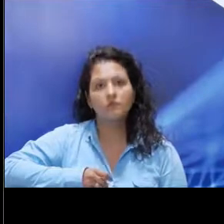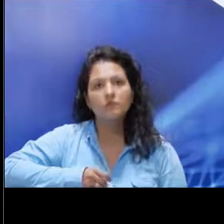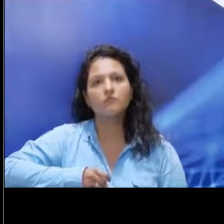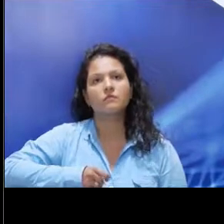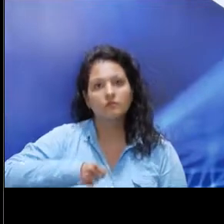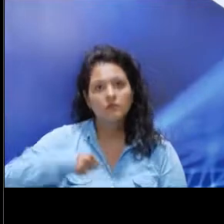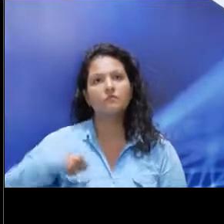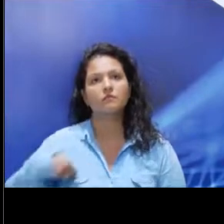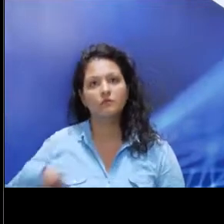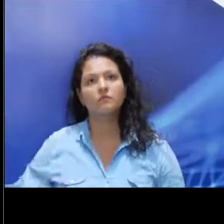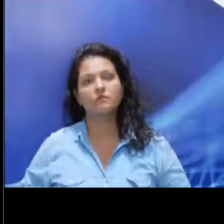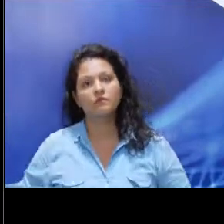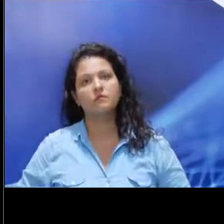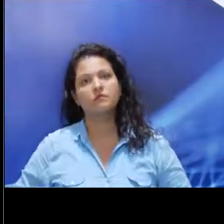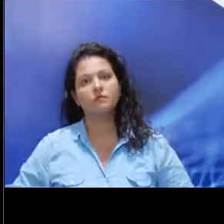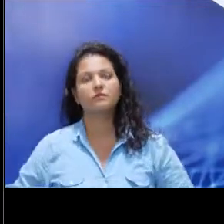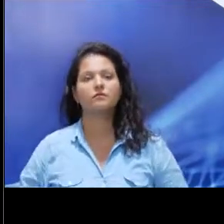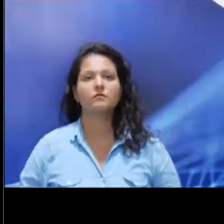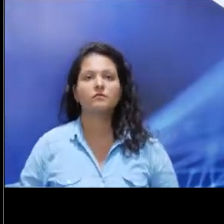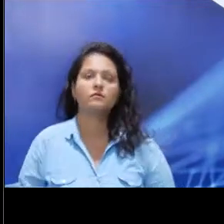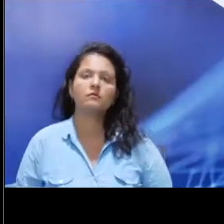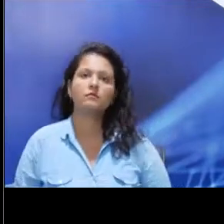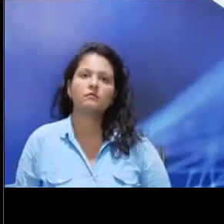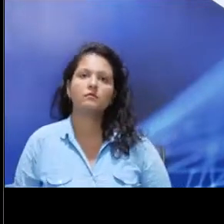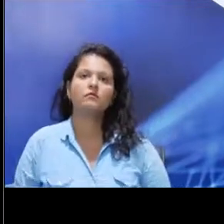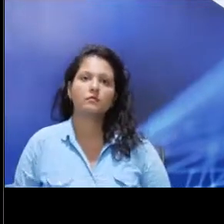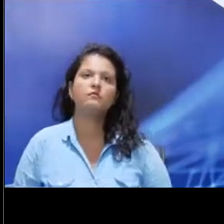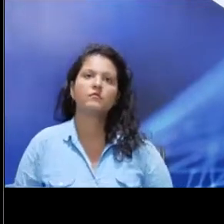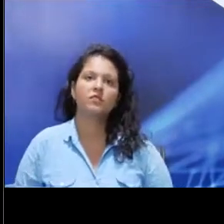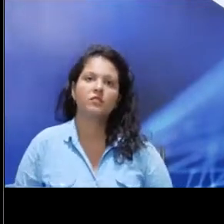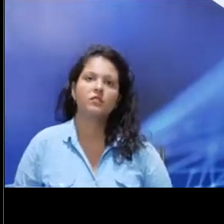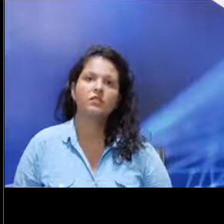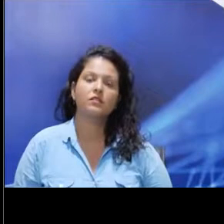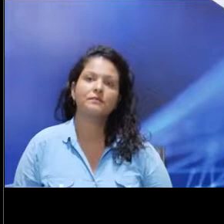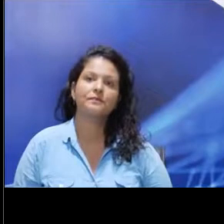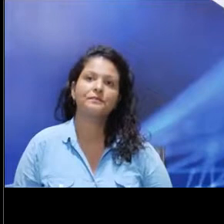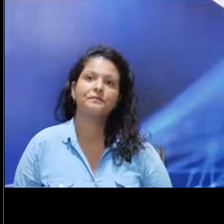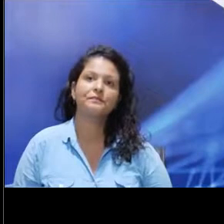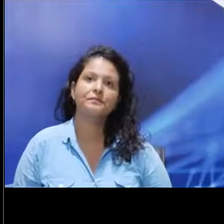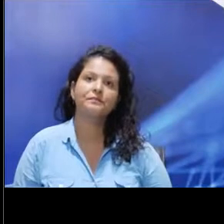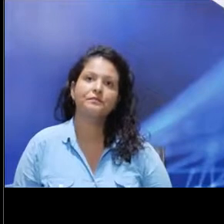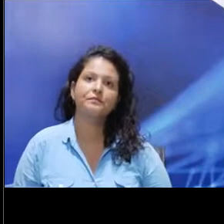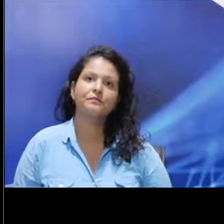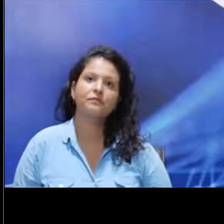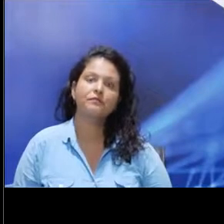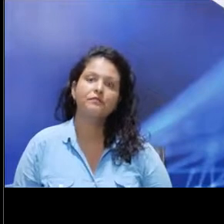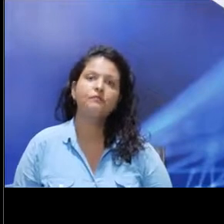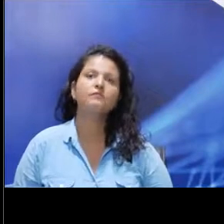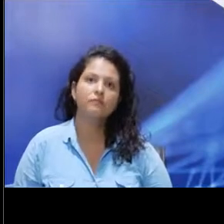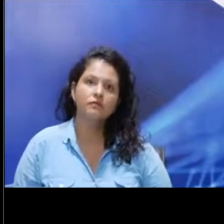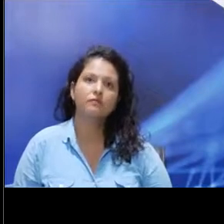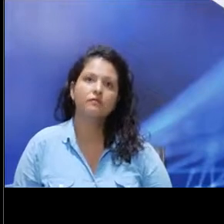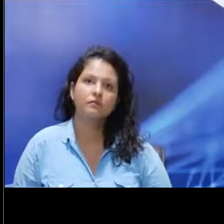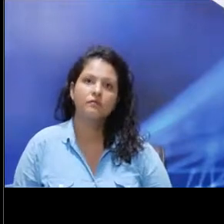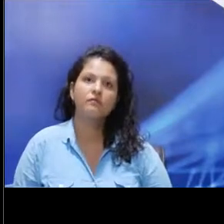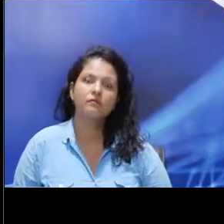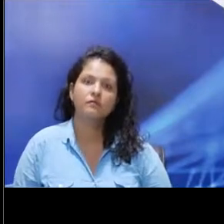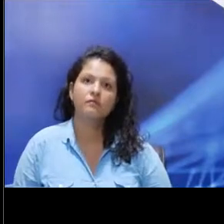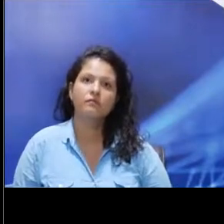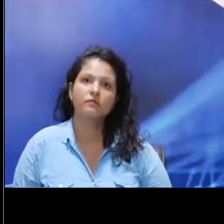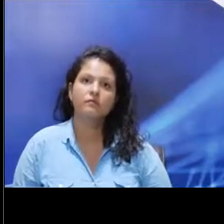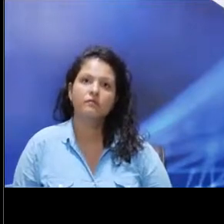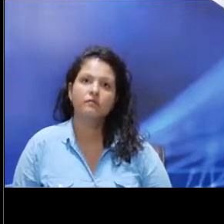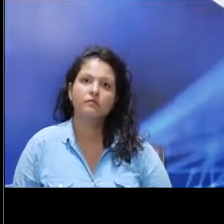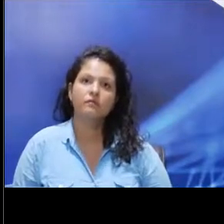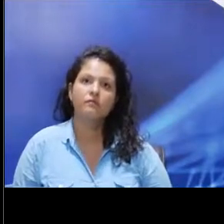silagem com enterobactérias, que são bactérias indesejáveis. Mas adicionar água, porque daí essa água vai preencher